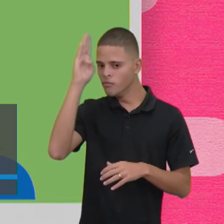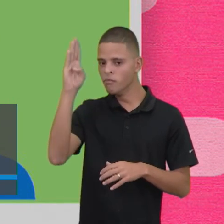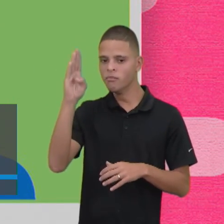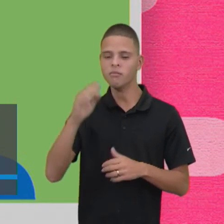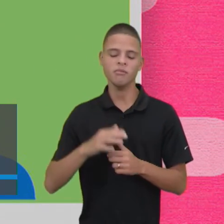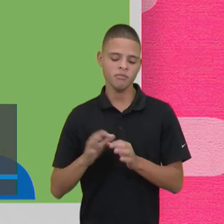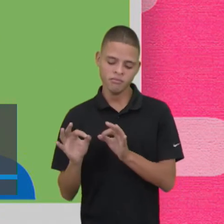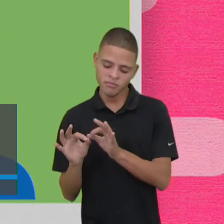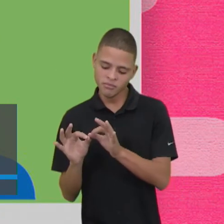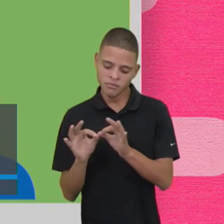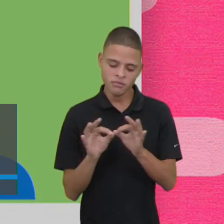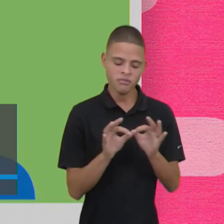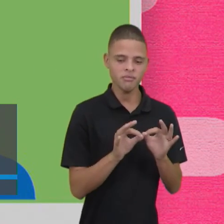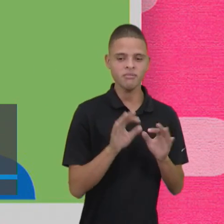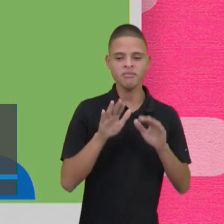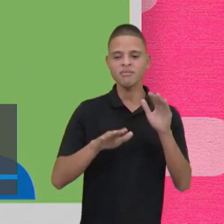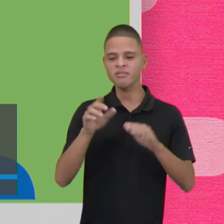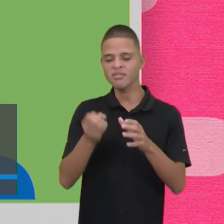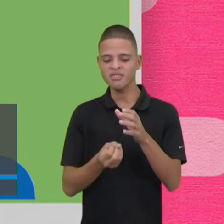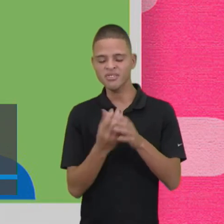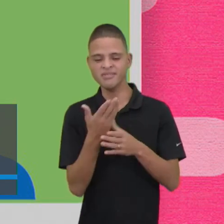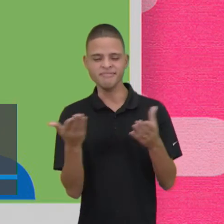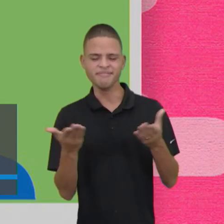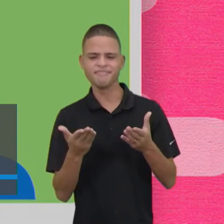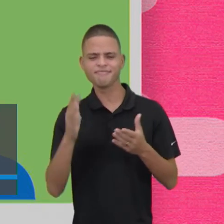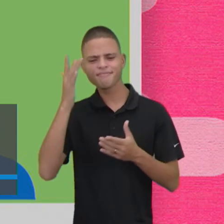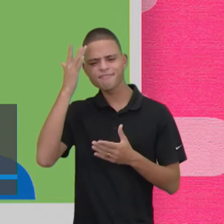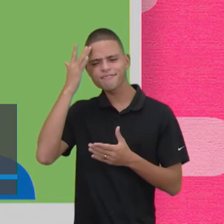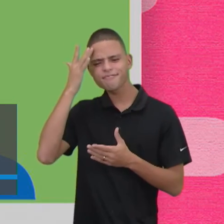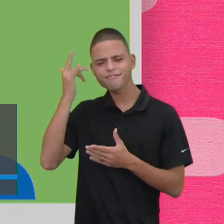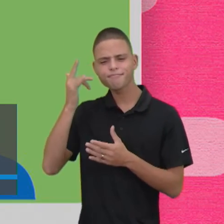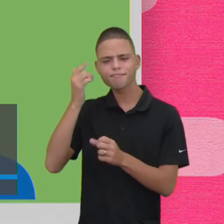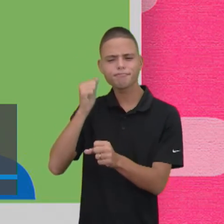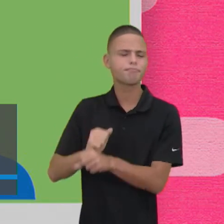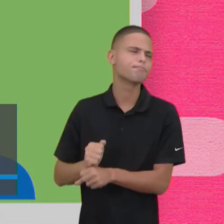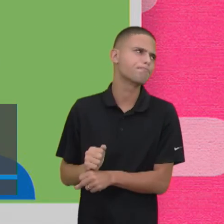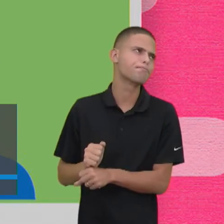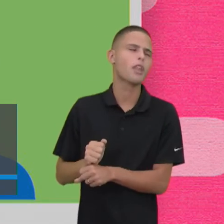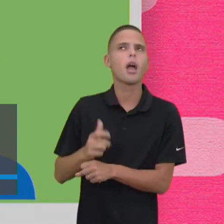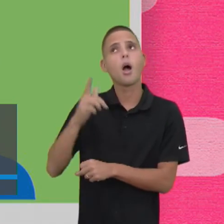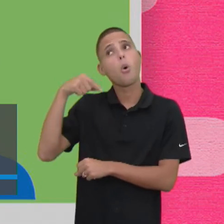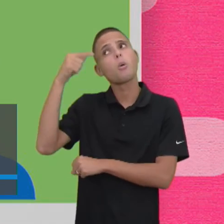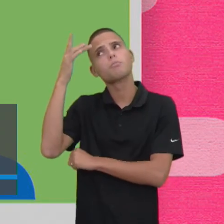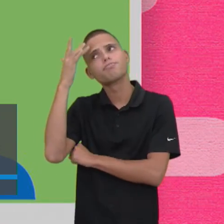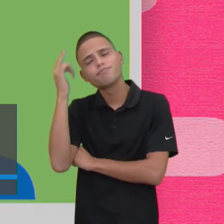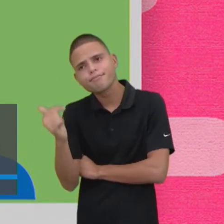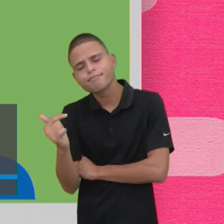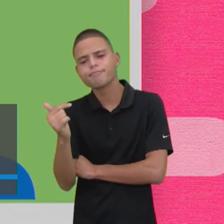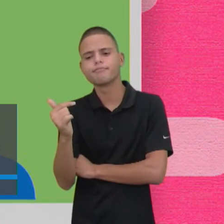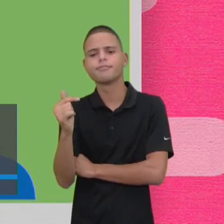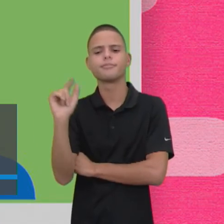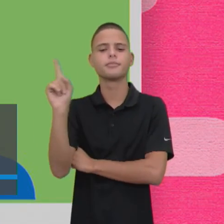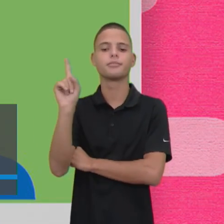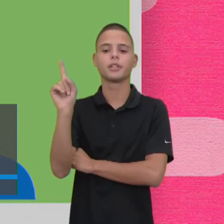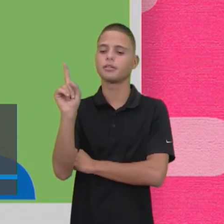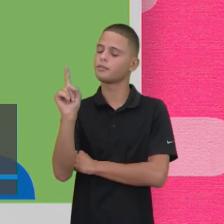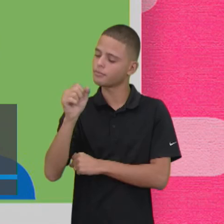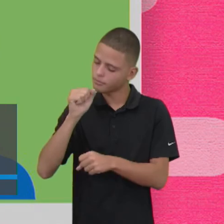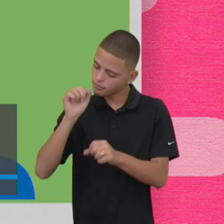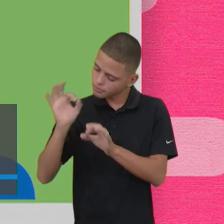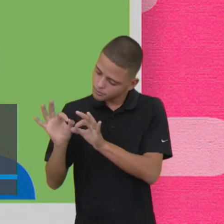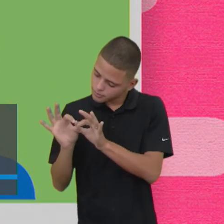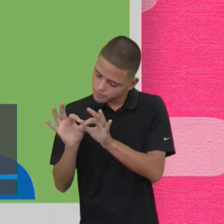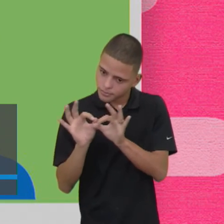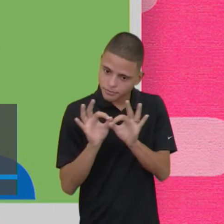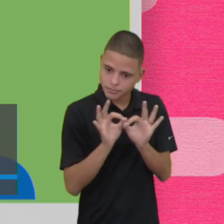criar hoje, daqui a... gente, isso aqui é uma profissão. É todo dia, que nem a gente acorda cedo, vai trabalhar todo dia. Então, se essa é a profissão que você